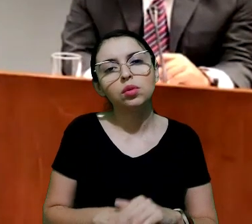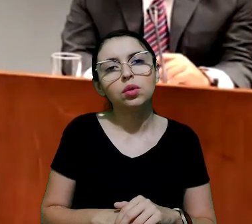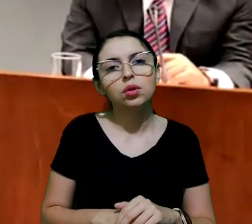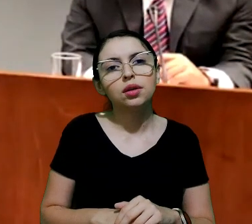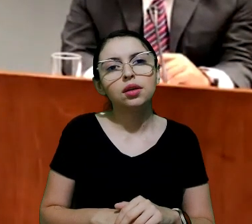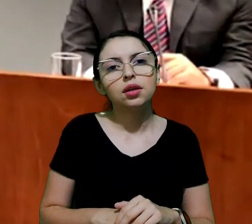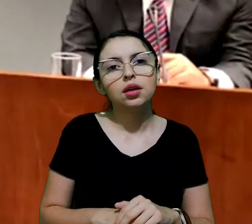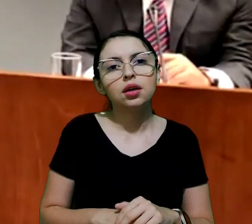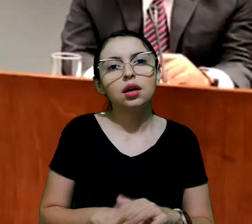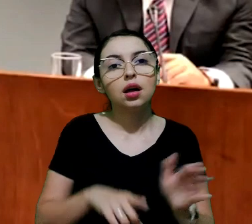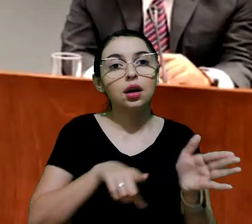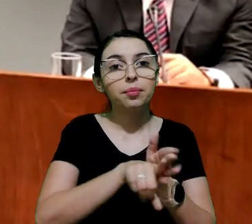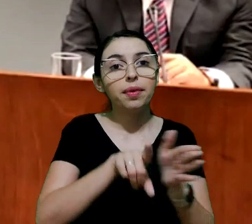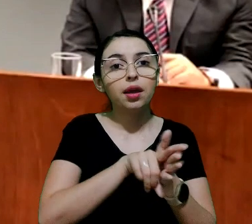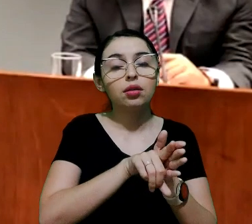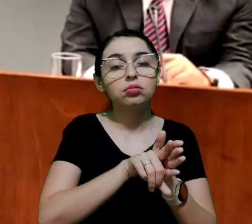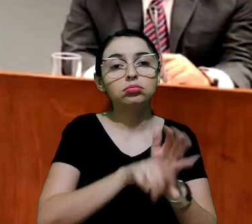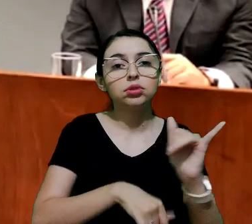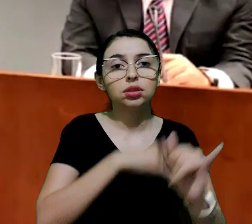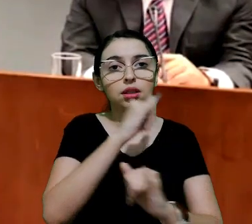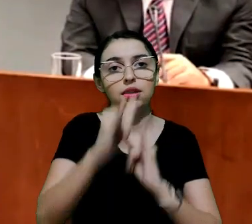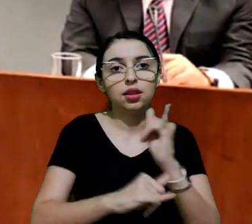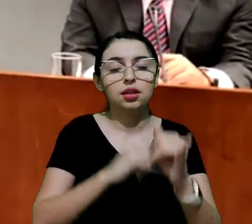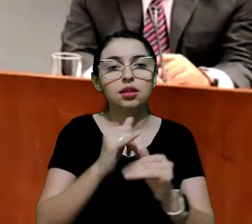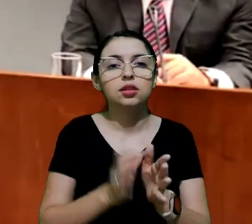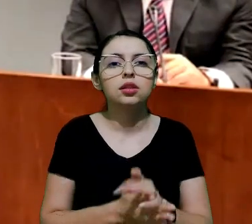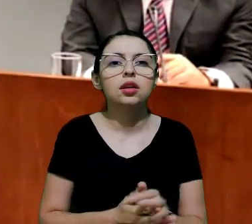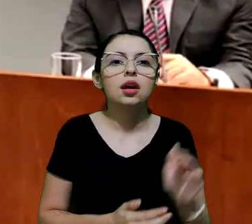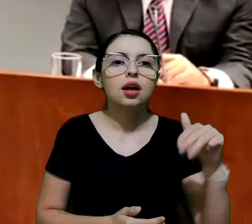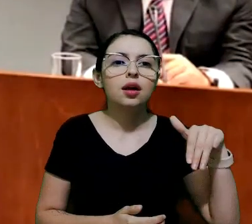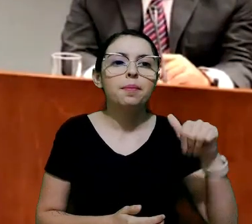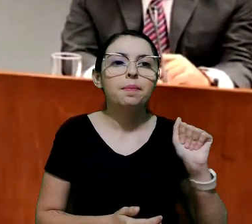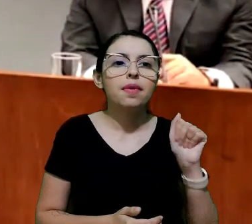à pergunta que veio pela internet. Pois não, Mariana, depois a gente...